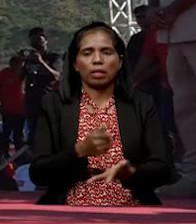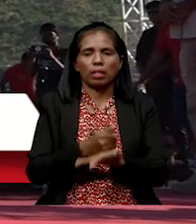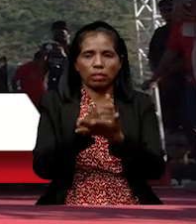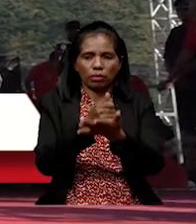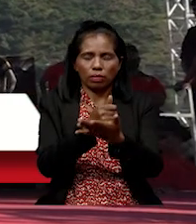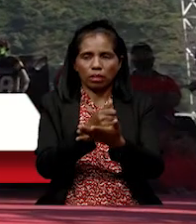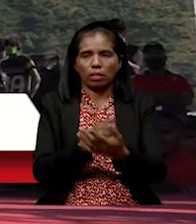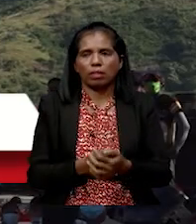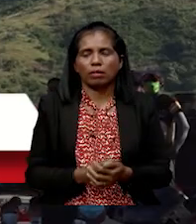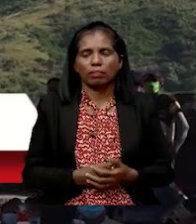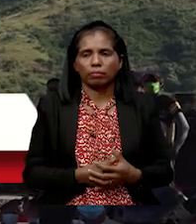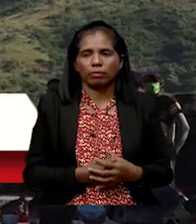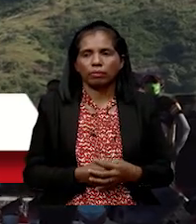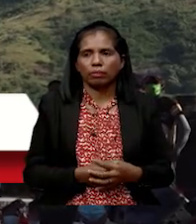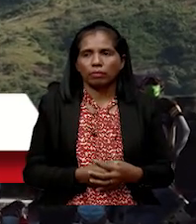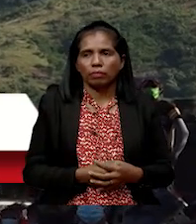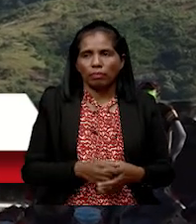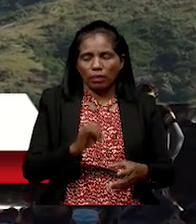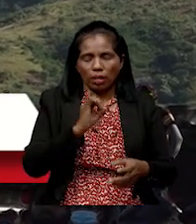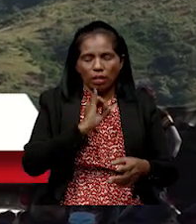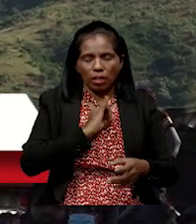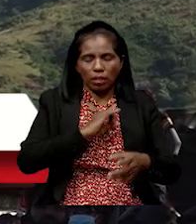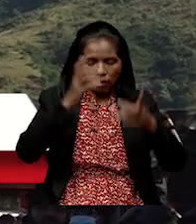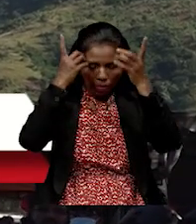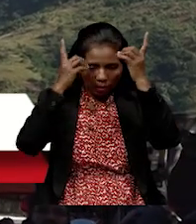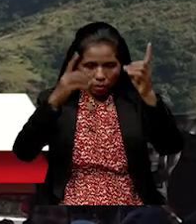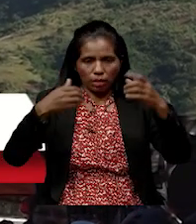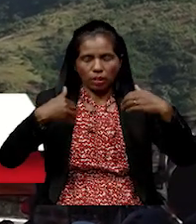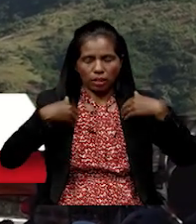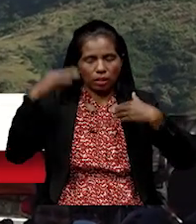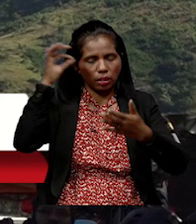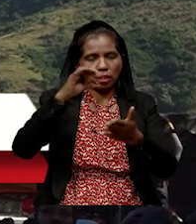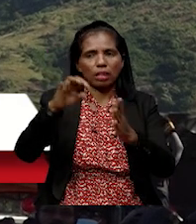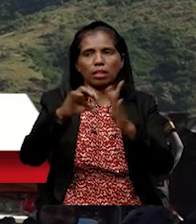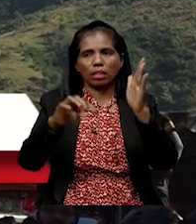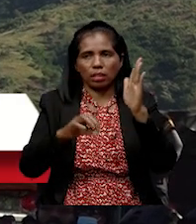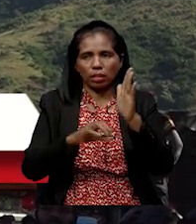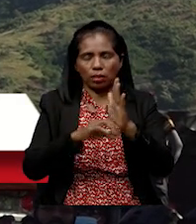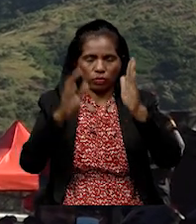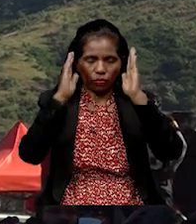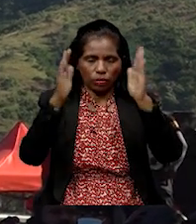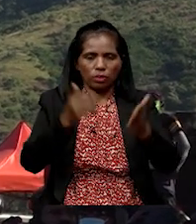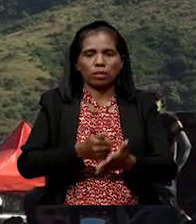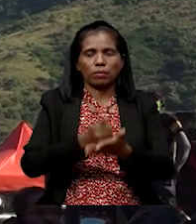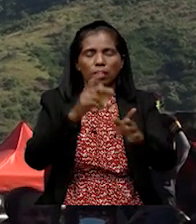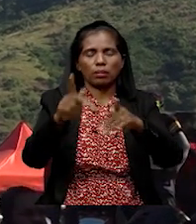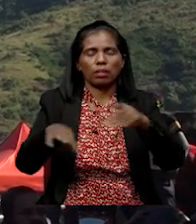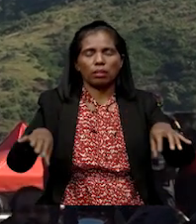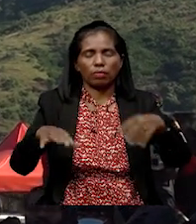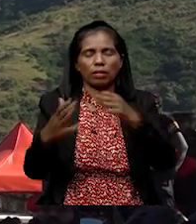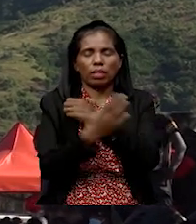Auniat kamborosos. Ao decidir, cria secretário de Estado ida, cursos para matar a Macira.